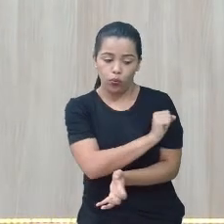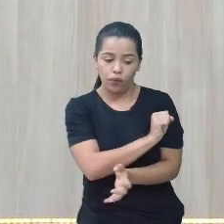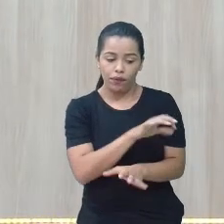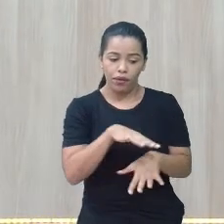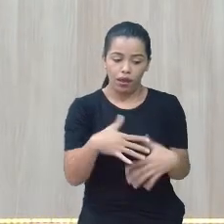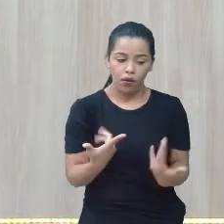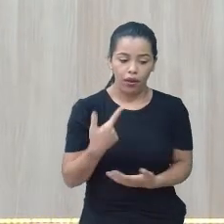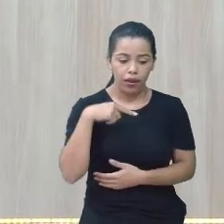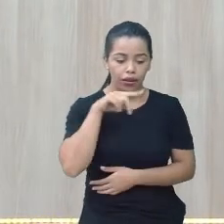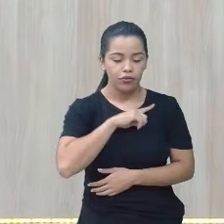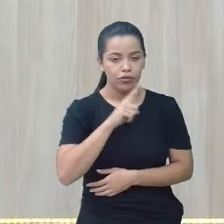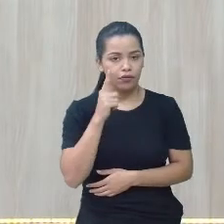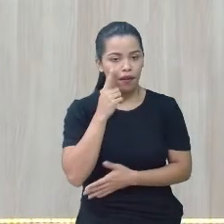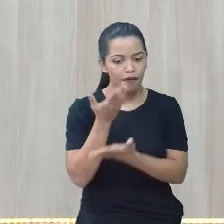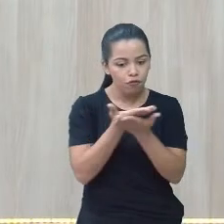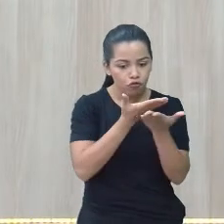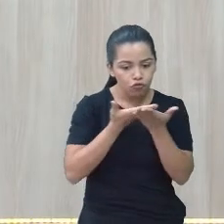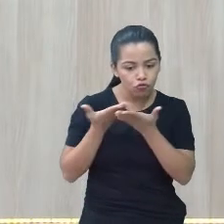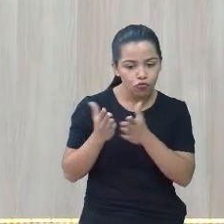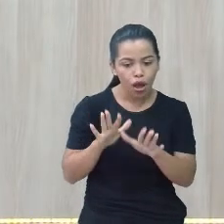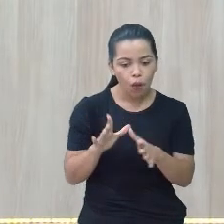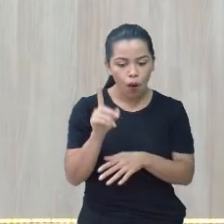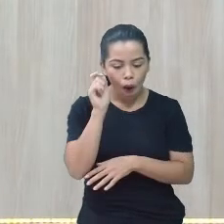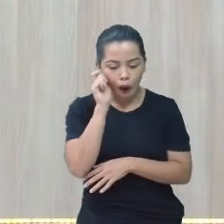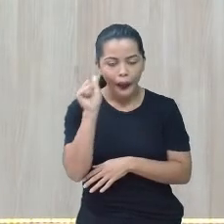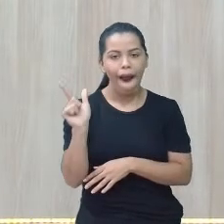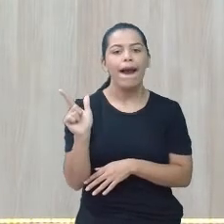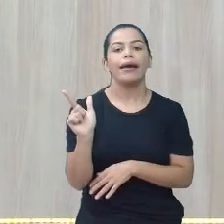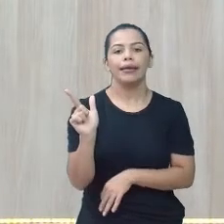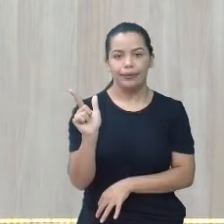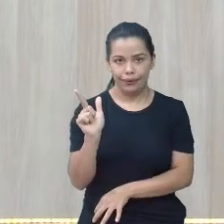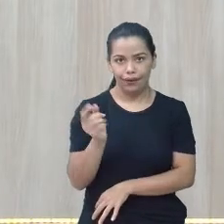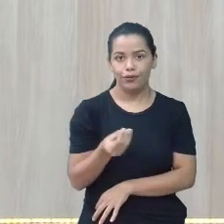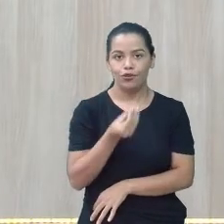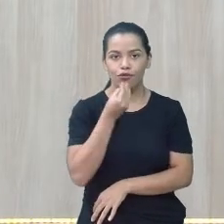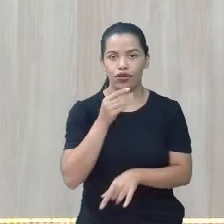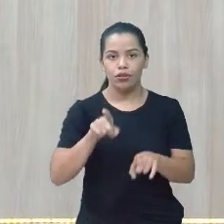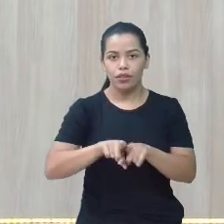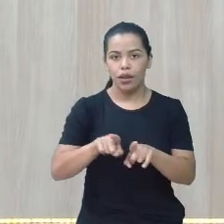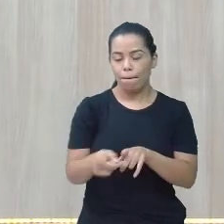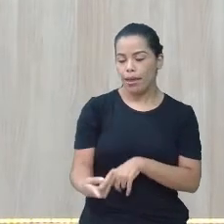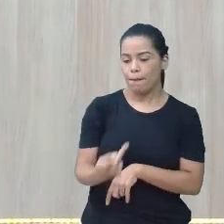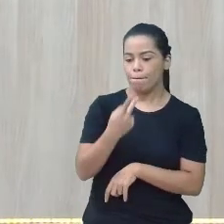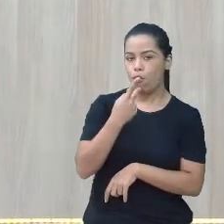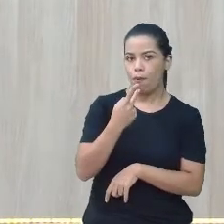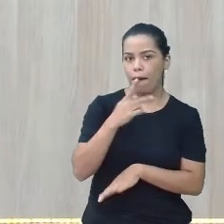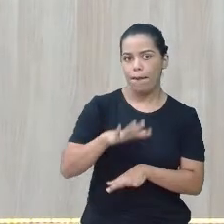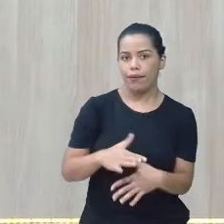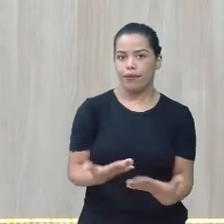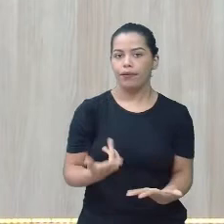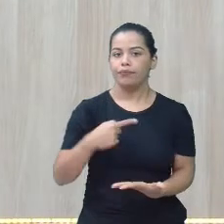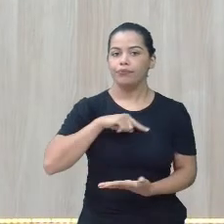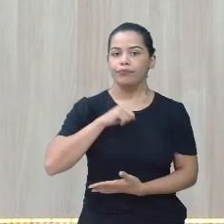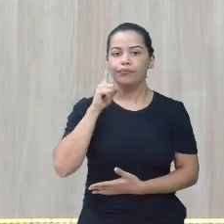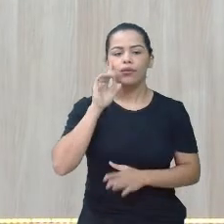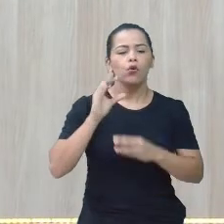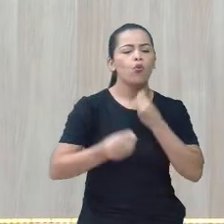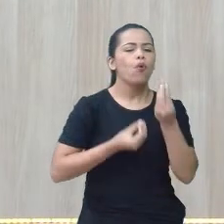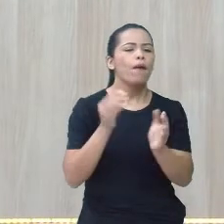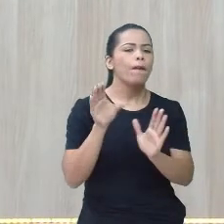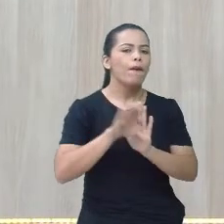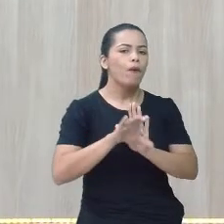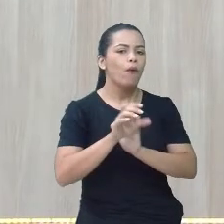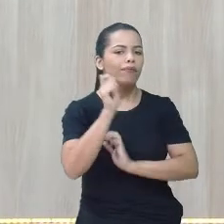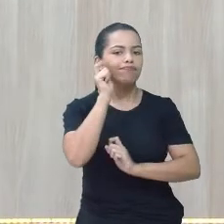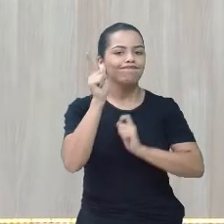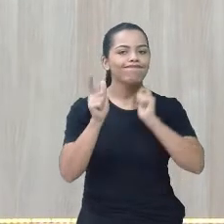de chance, de aleatório e de probabilidade. A gente vai tentar ver como é que esses conceitos, essas ideias, elas